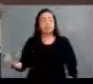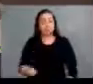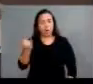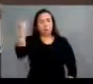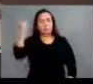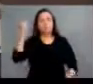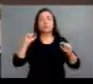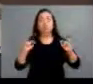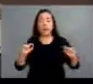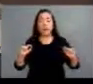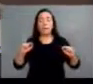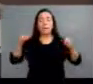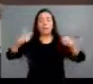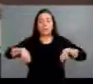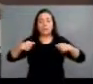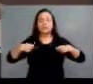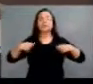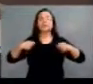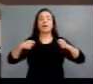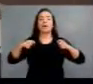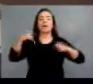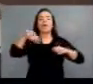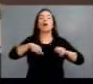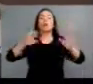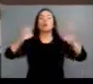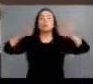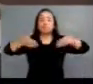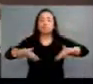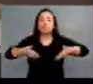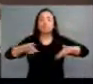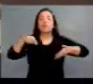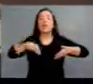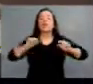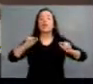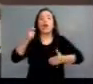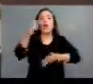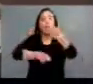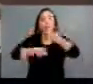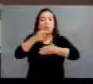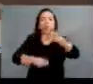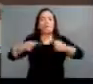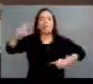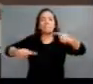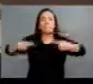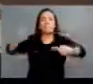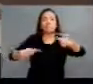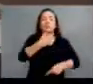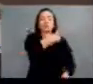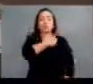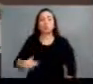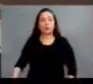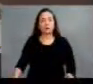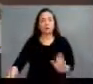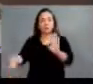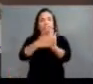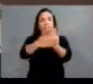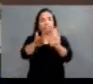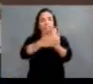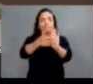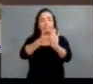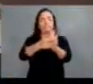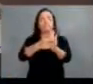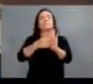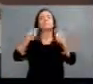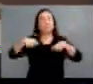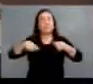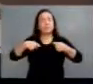atos políticos. Atos que reivindicam políticas de cidadania, políticas